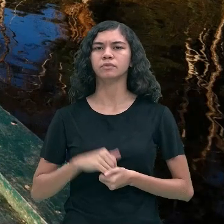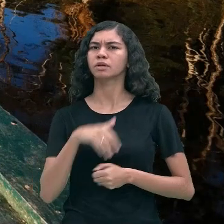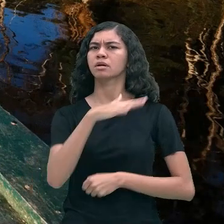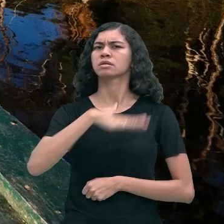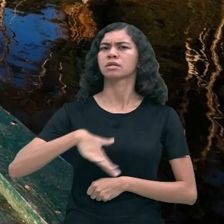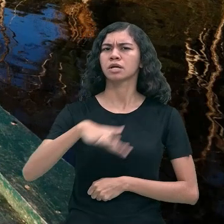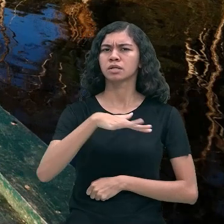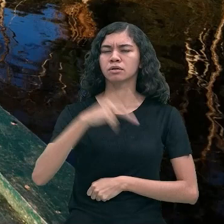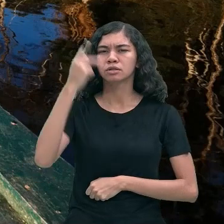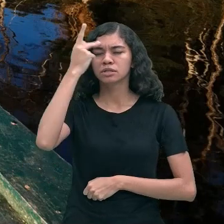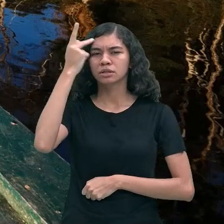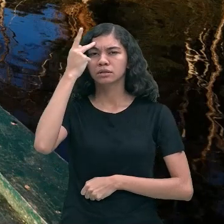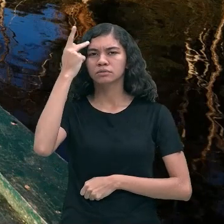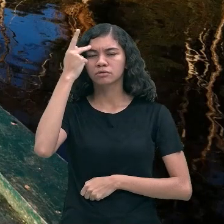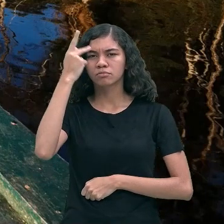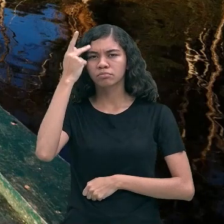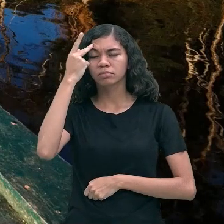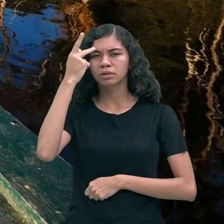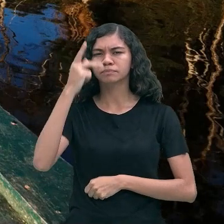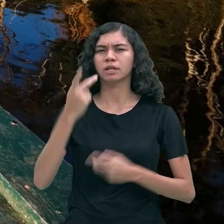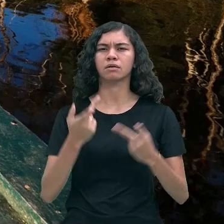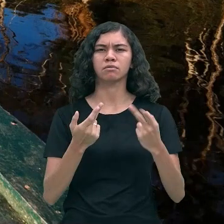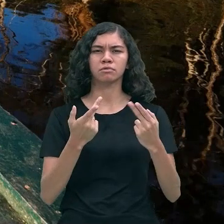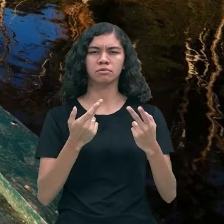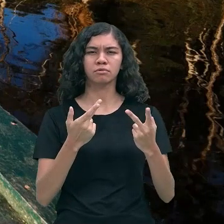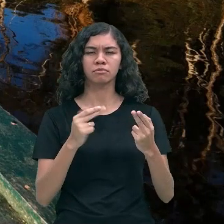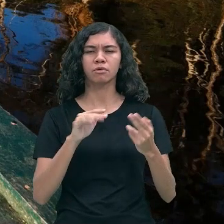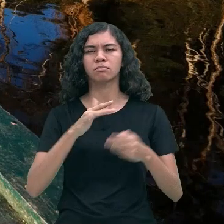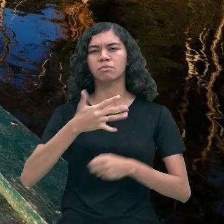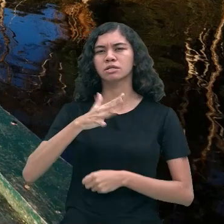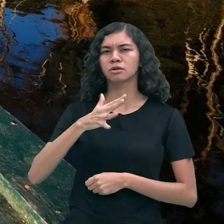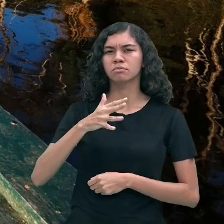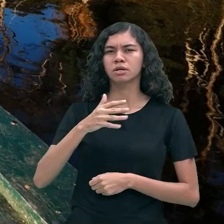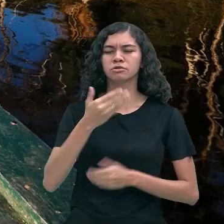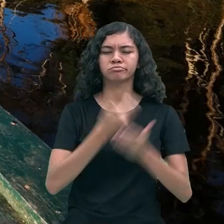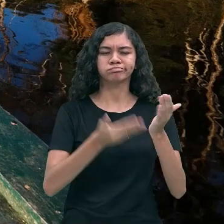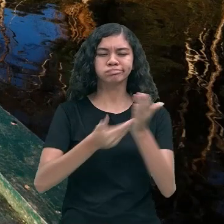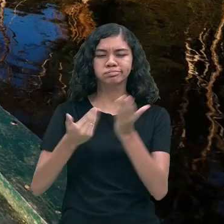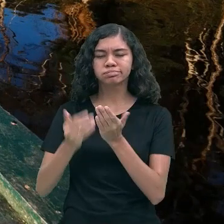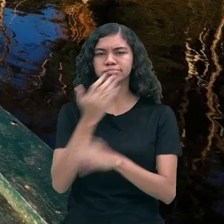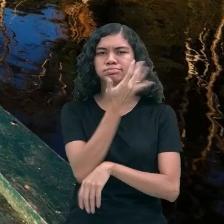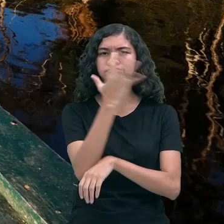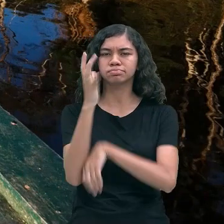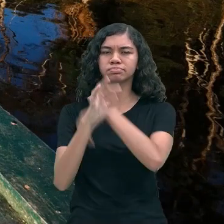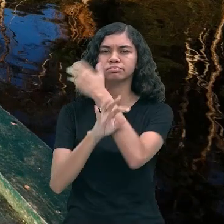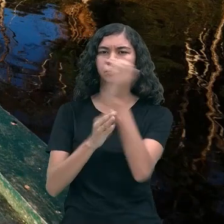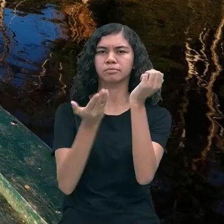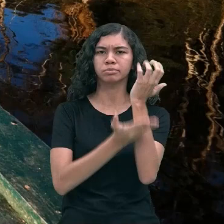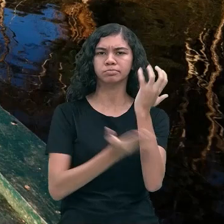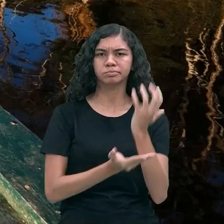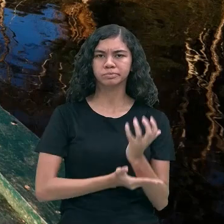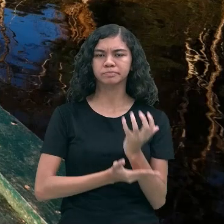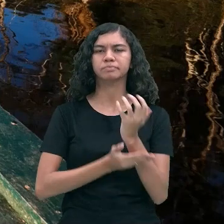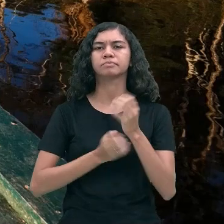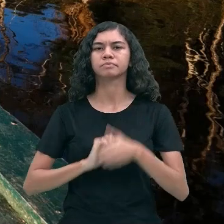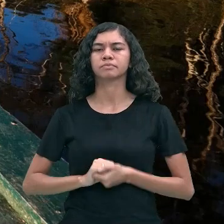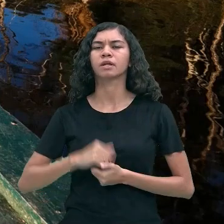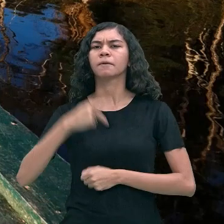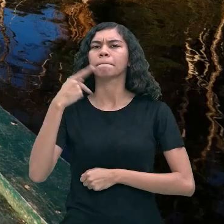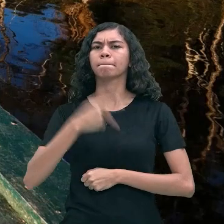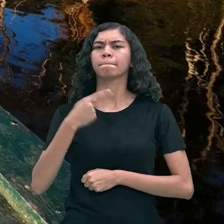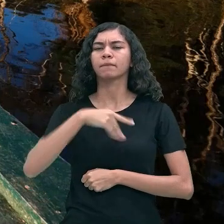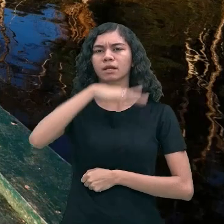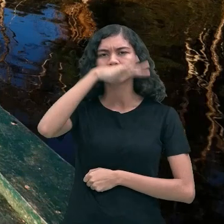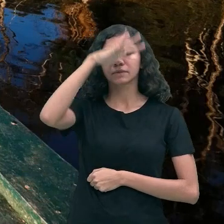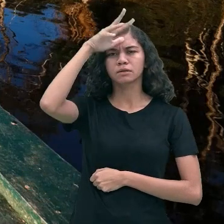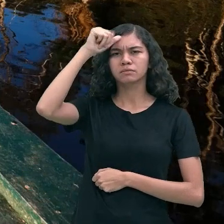Paulo é que vai corresponder a esse território que a gente já perdeu de toda essa floresta. Aqui na Amazônia, a gente vai encontrar 20% de toda